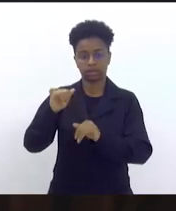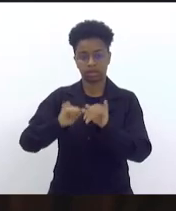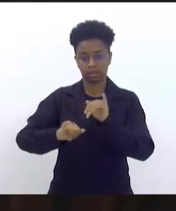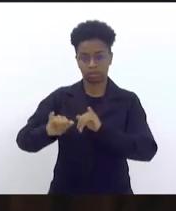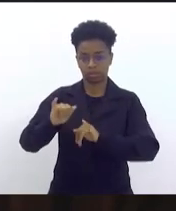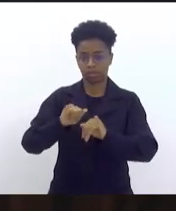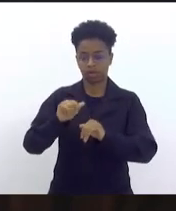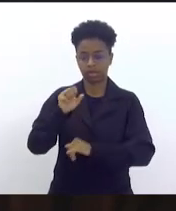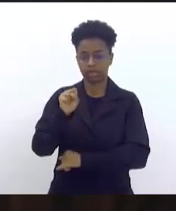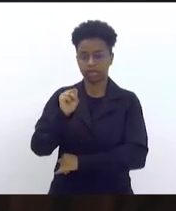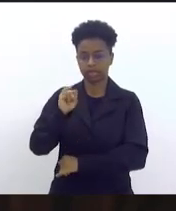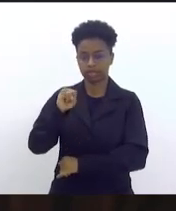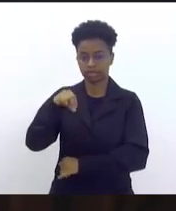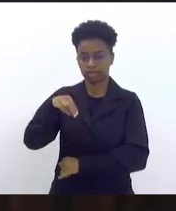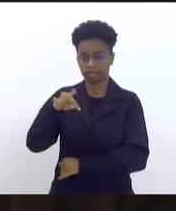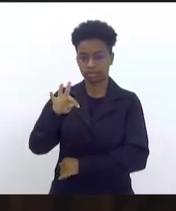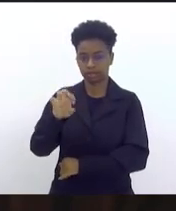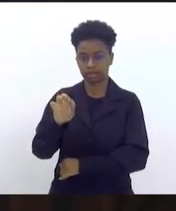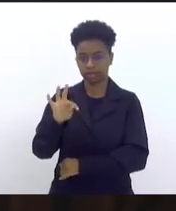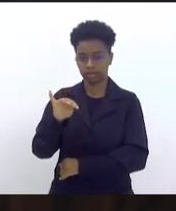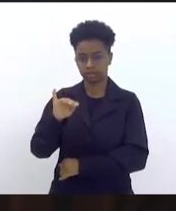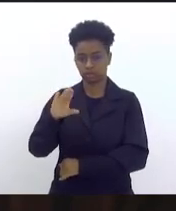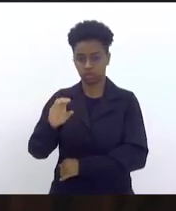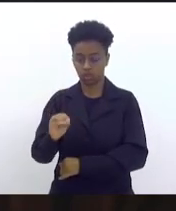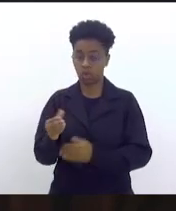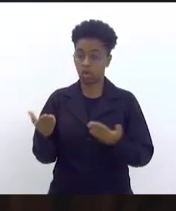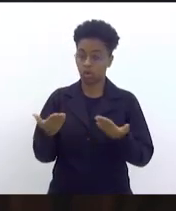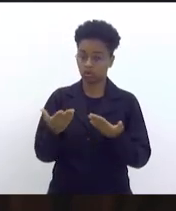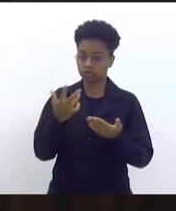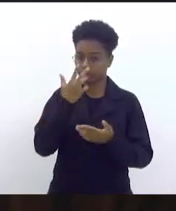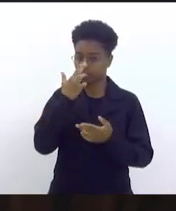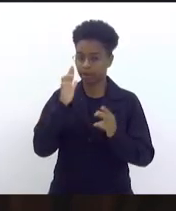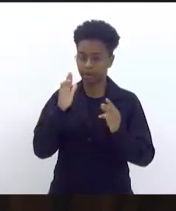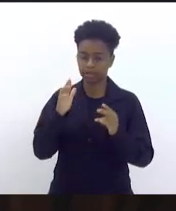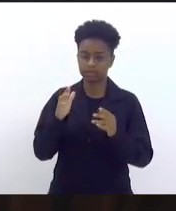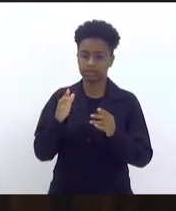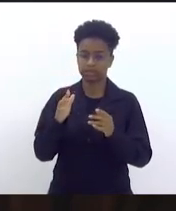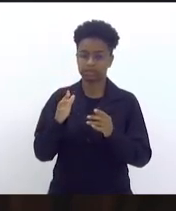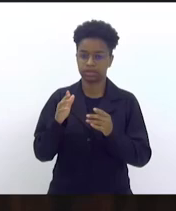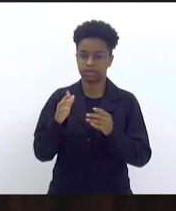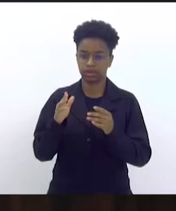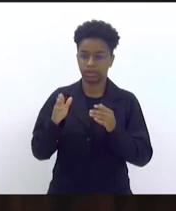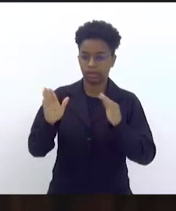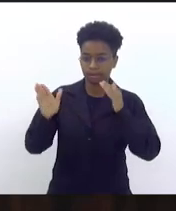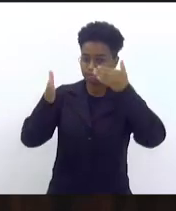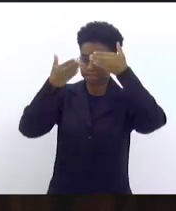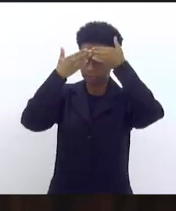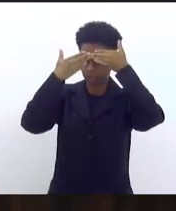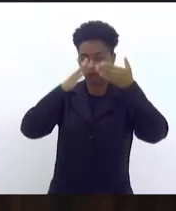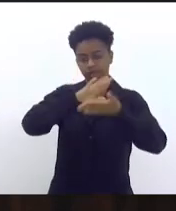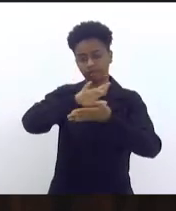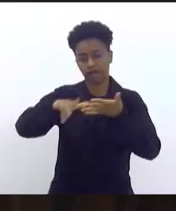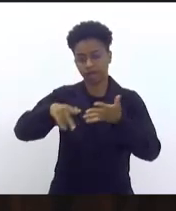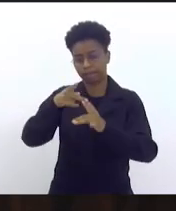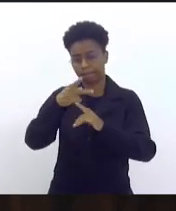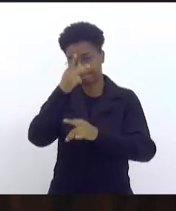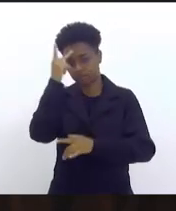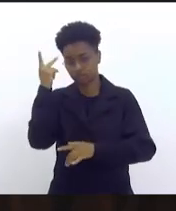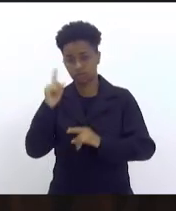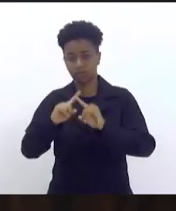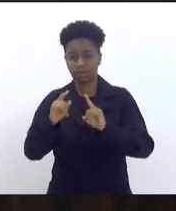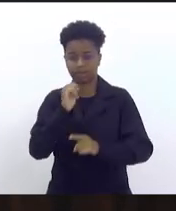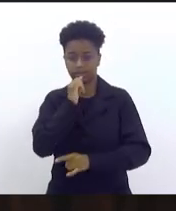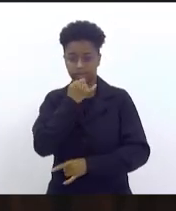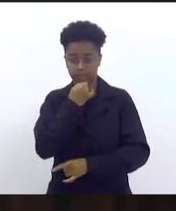tem sido um tabu para muitas pessoas mas tem sido uma grande tristeza para o estado de São Paulo aonde que usuários